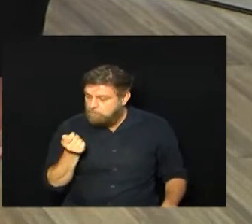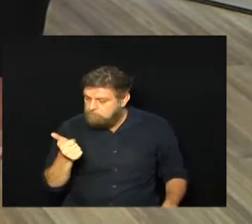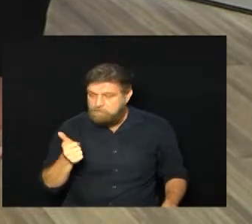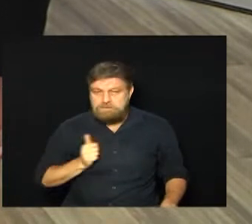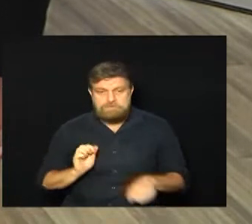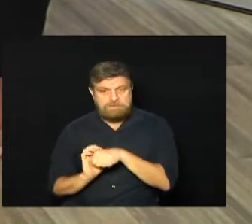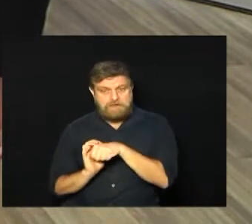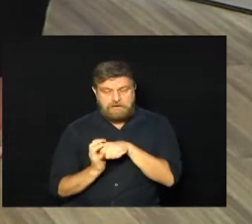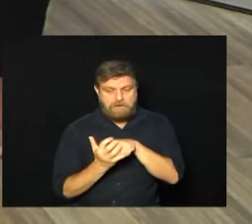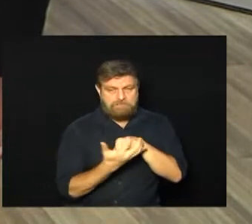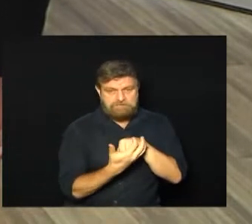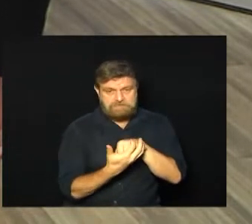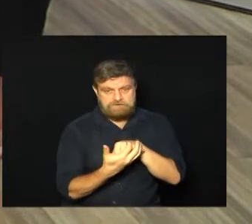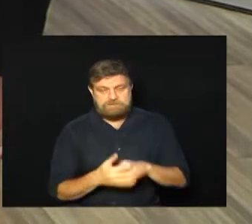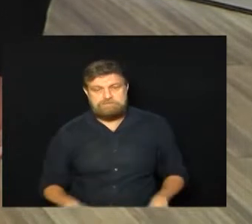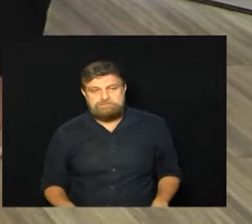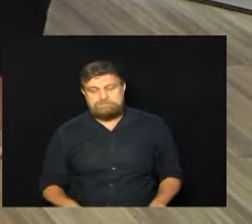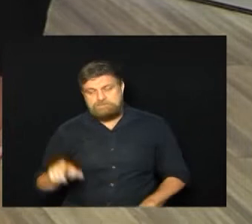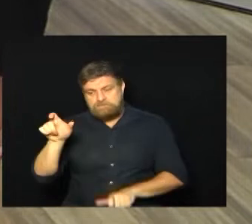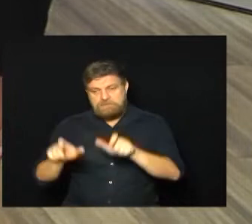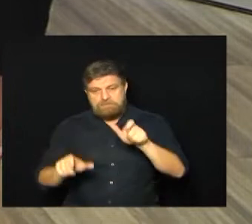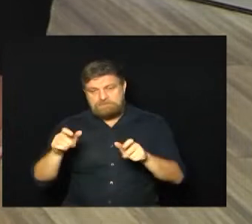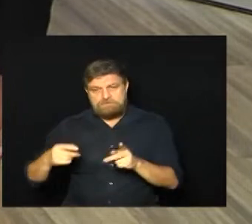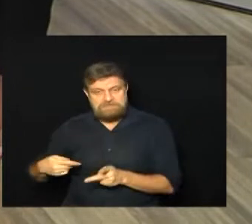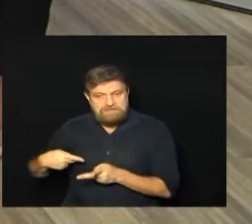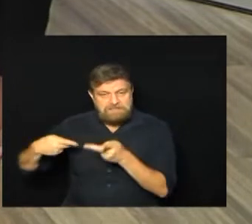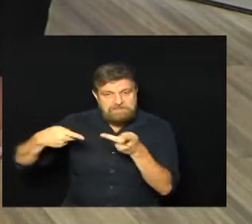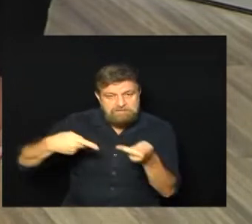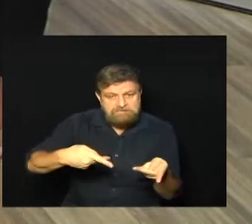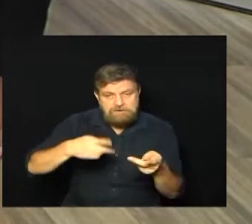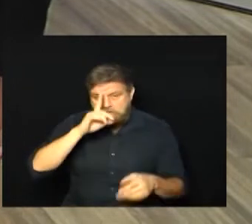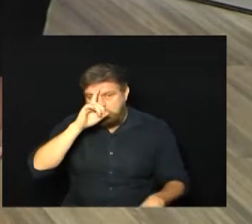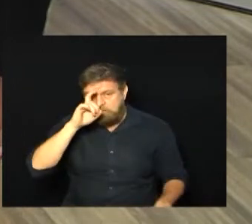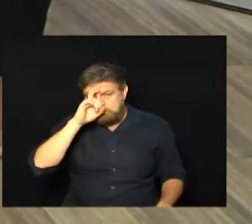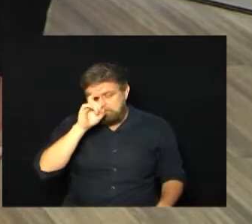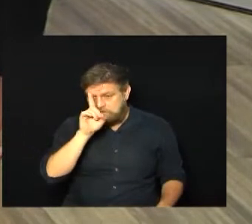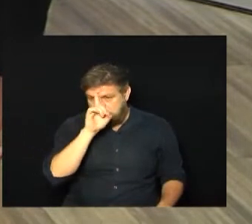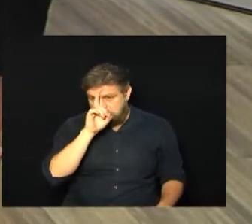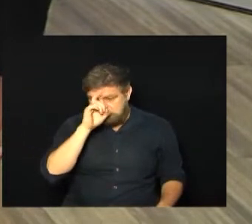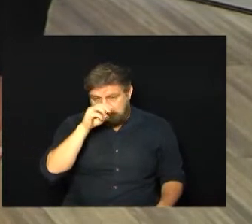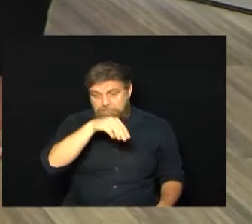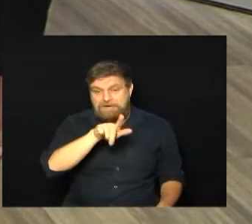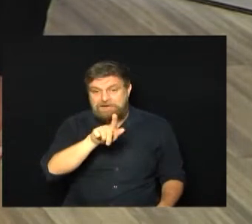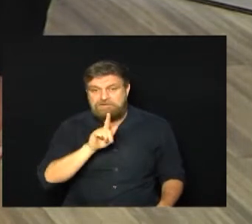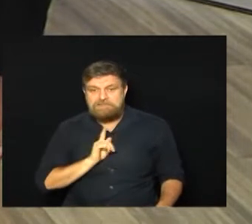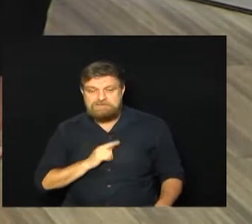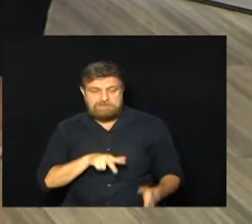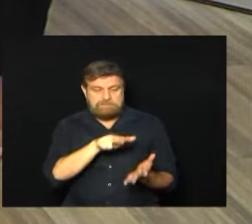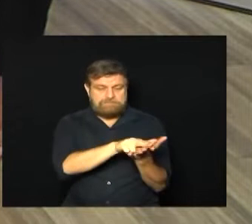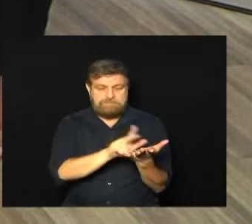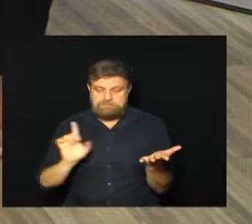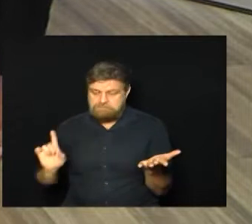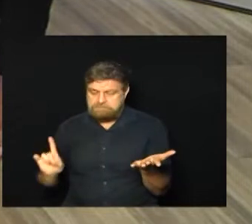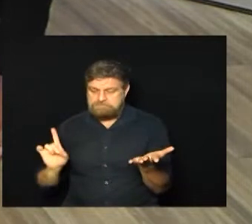a Covid-19. Para aqueles visitantes que vão ao hospital do Mário Gatti visitar paciente, tem uma